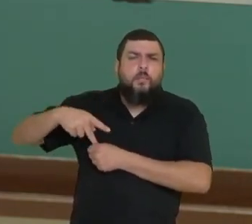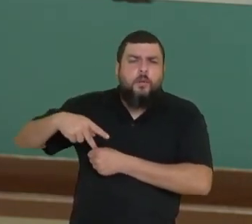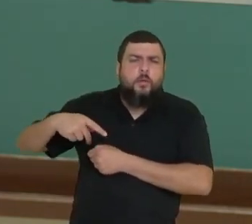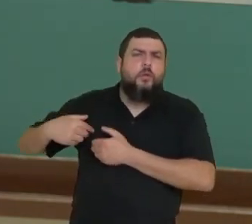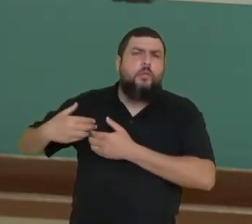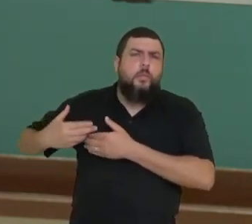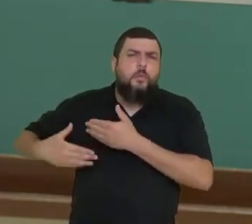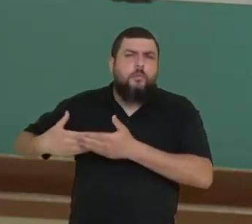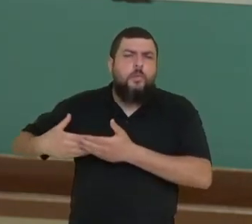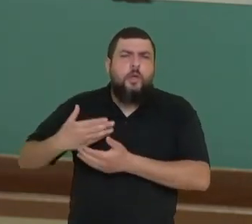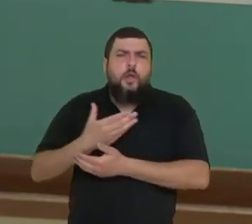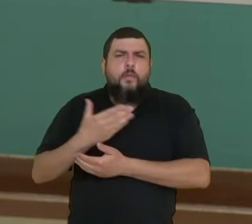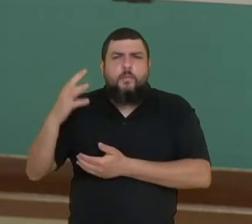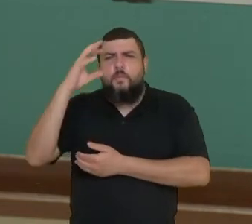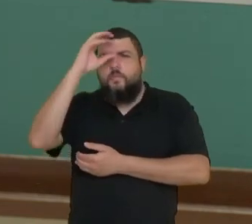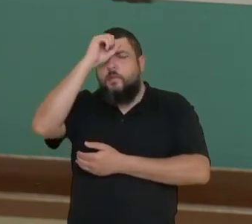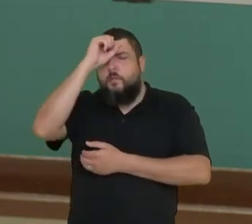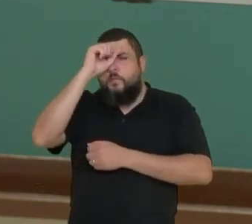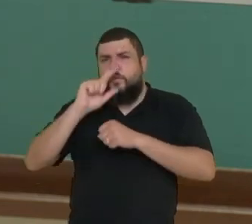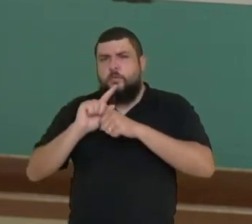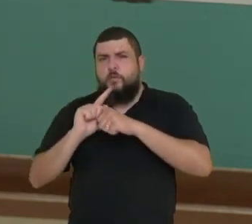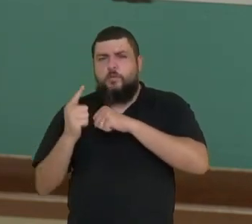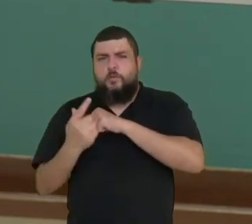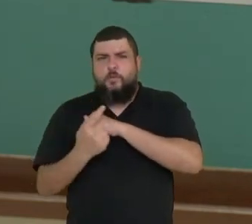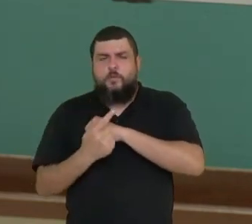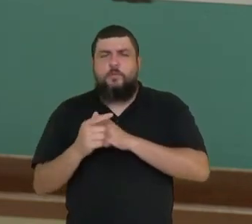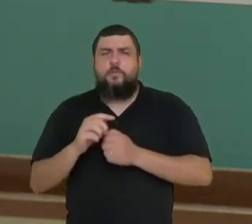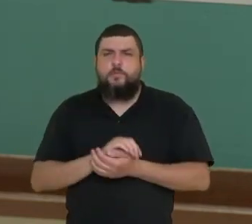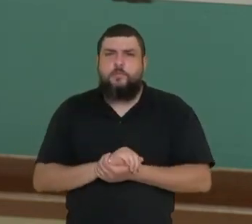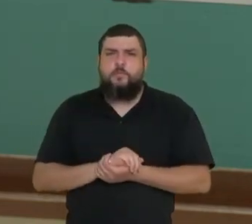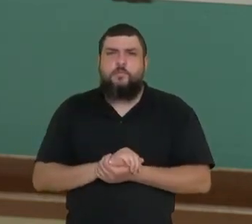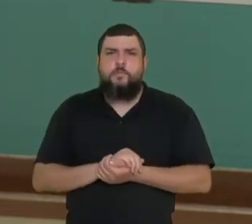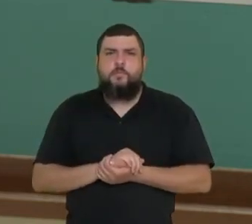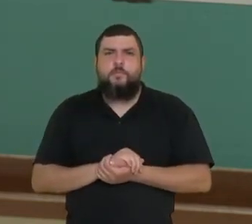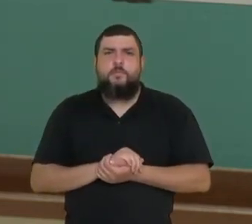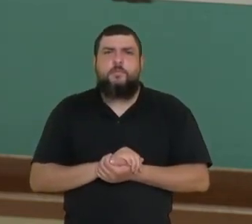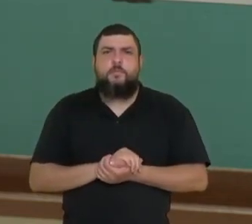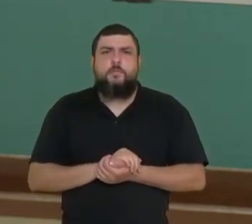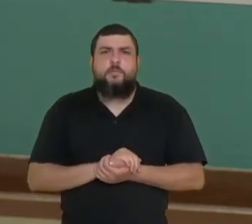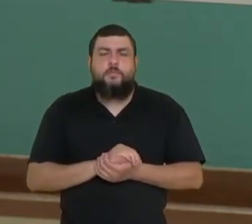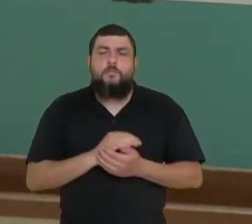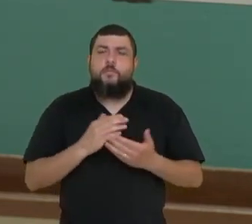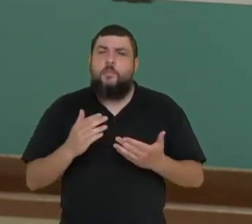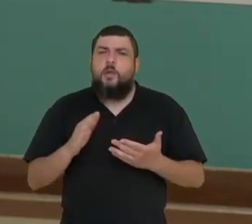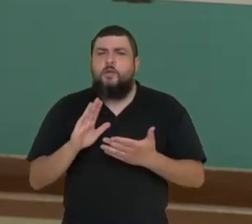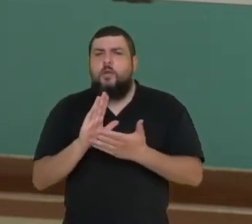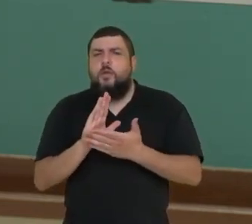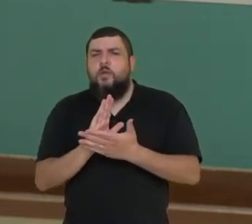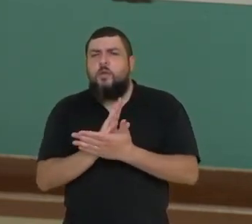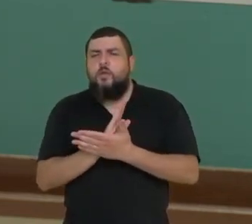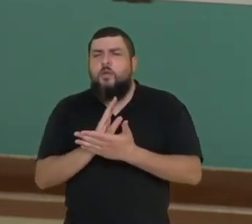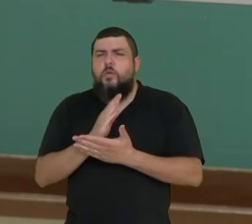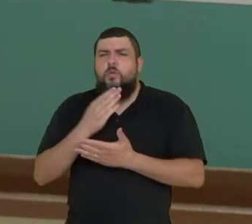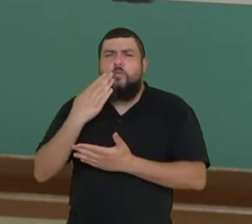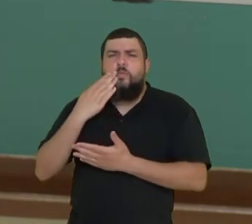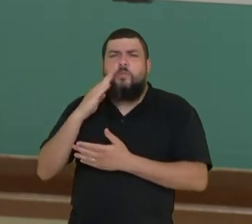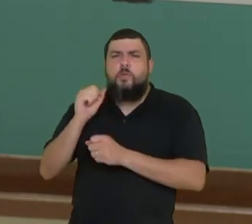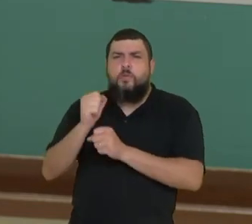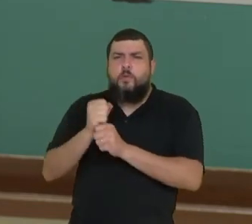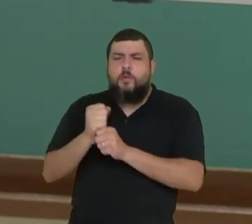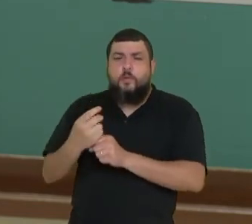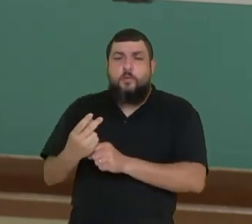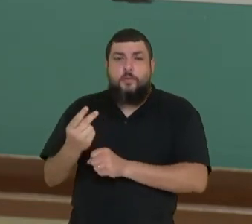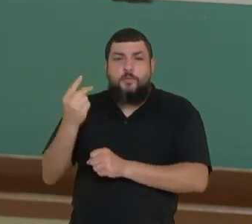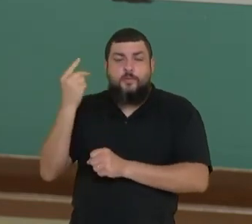aprendem em geografia. Então, assim, alguém teve que estar vivo para poder gerar petróleo, né? Alguns milhões de anos atrás. Então, assim, precisava